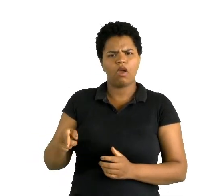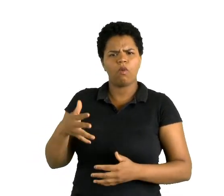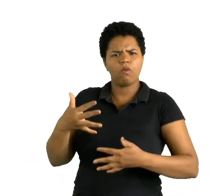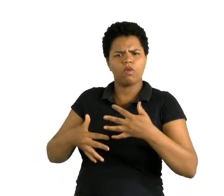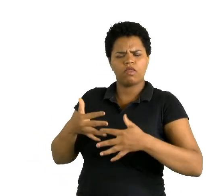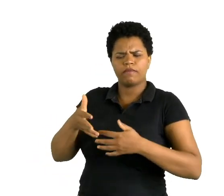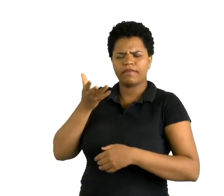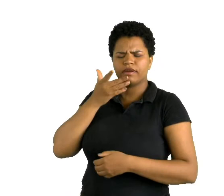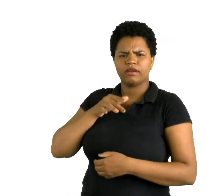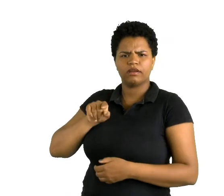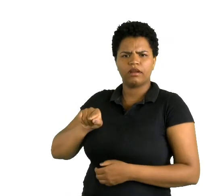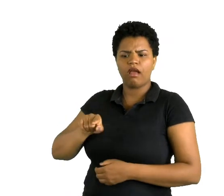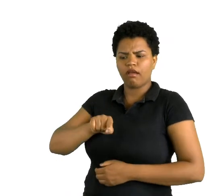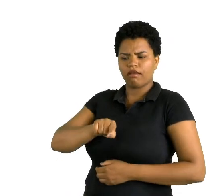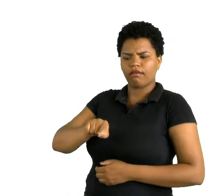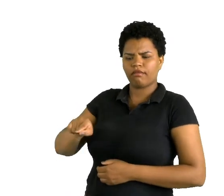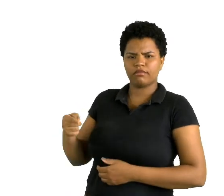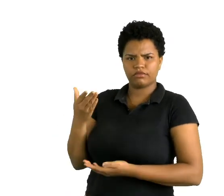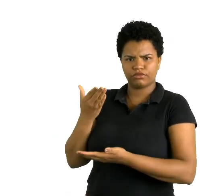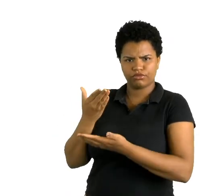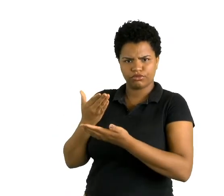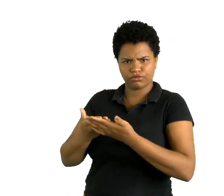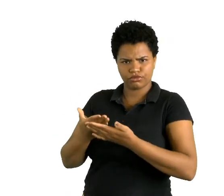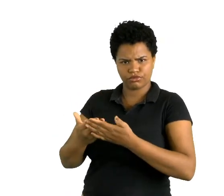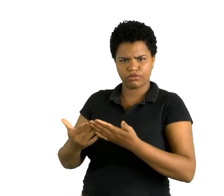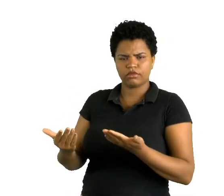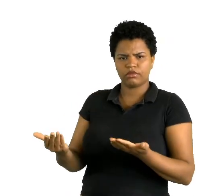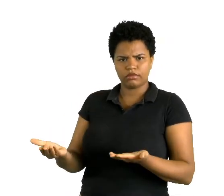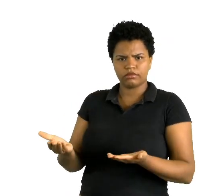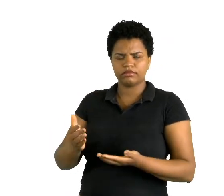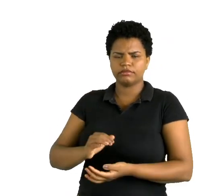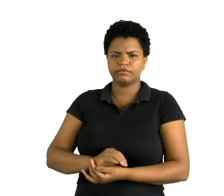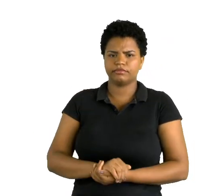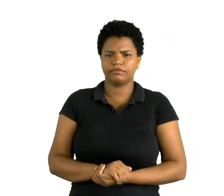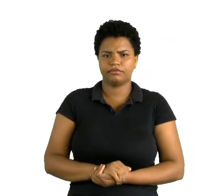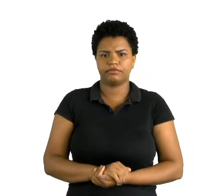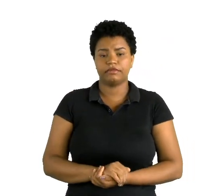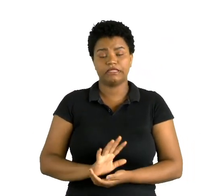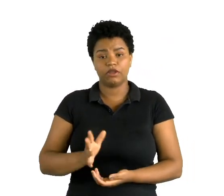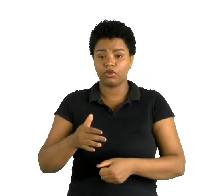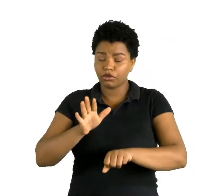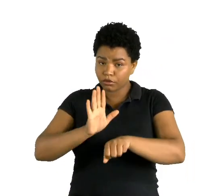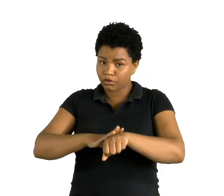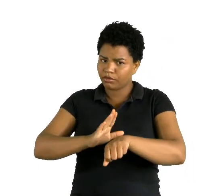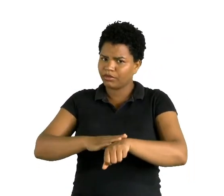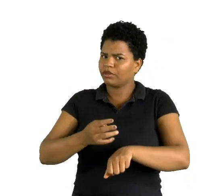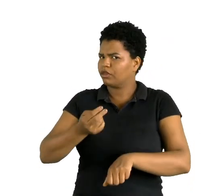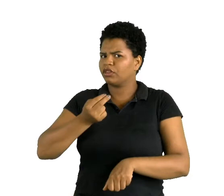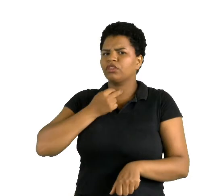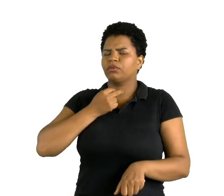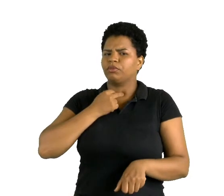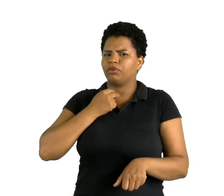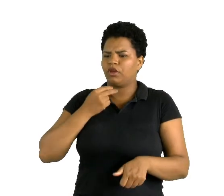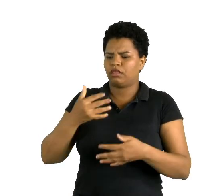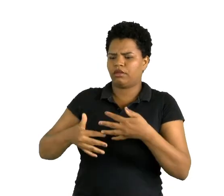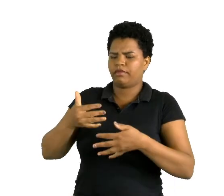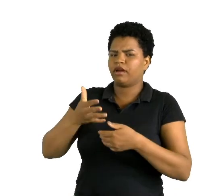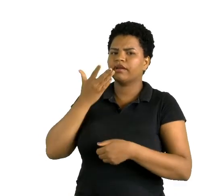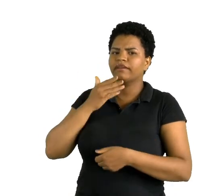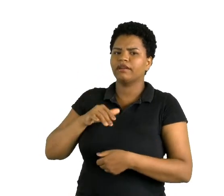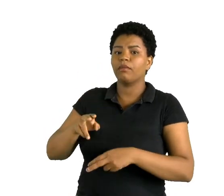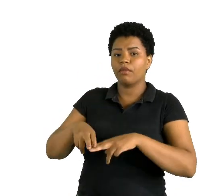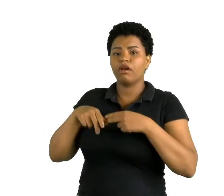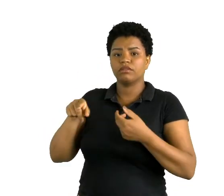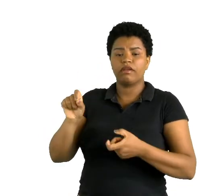crianças, eles estão fazendo a sua lição de casa. Quer dizer que naquele momento a gente não pode perturbar as crianças porque eles estão